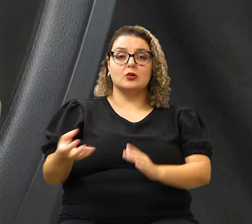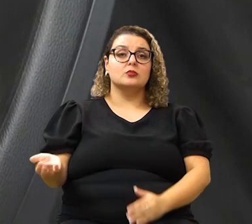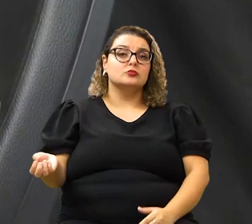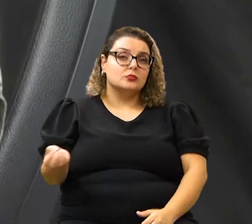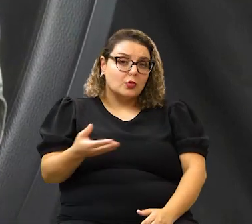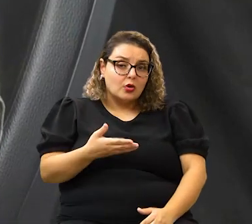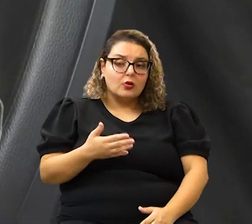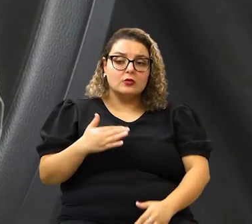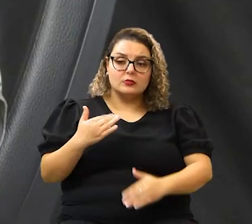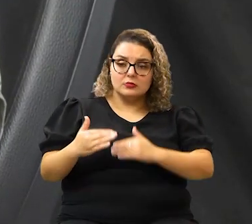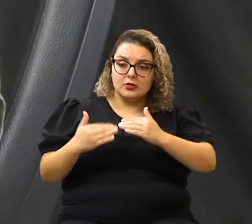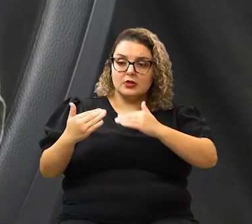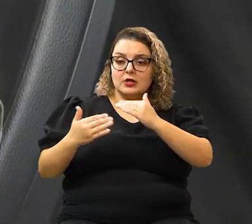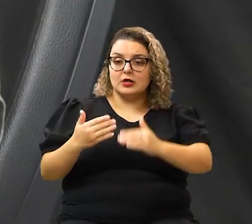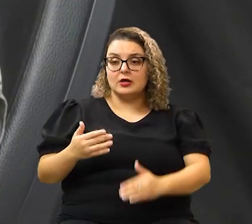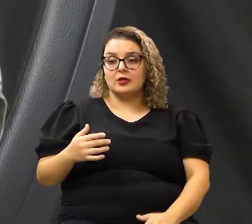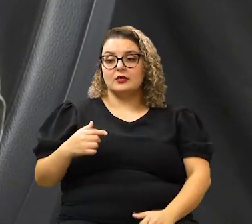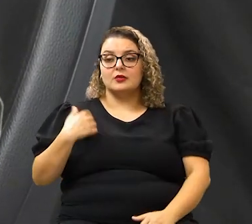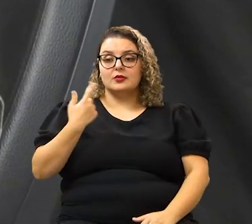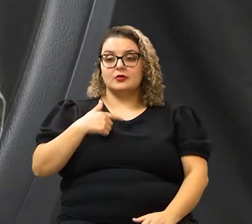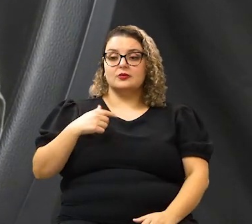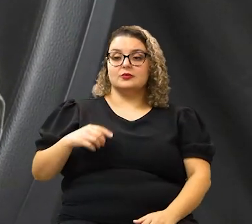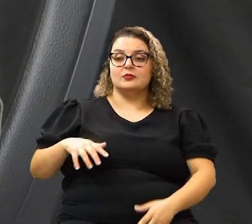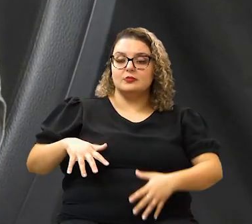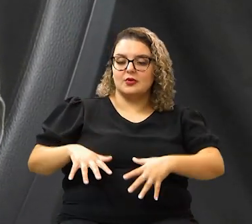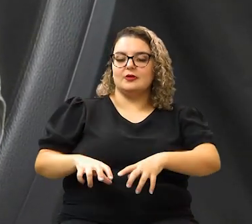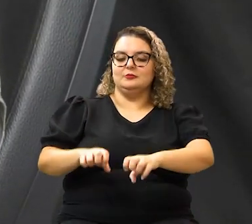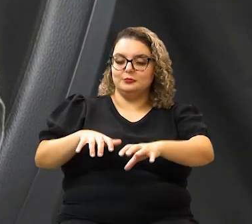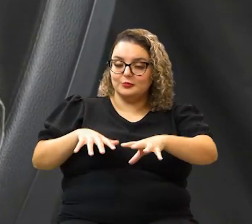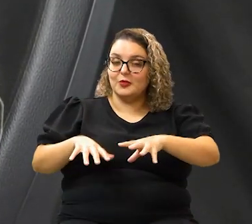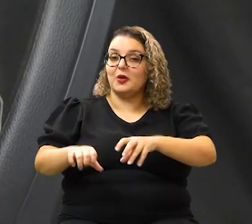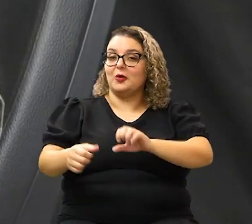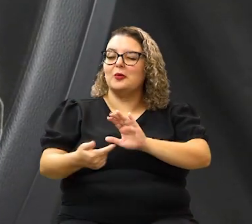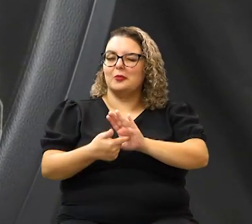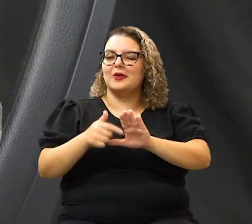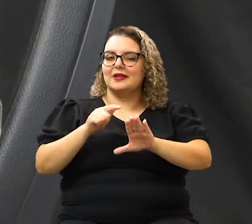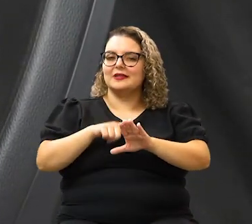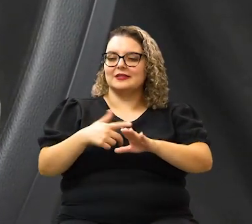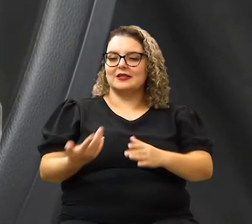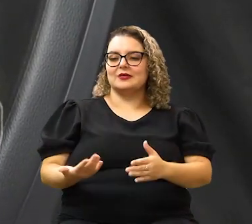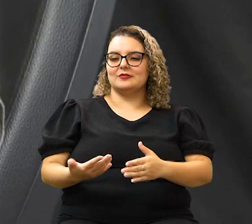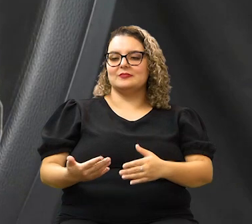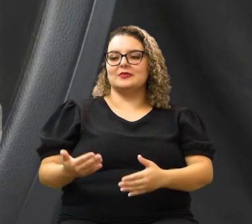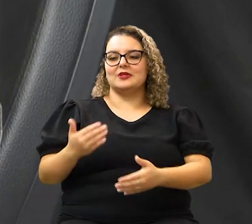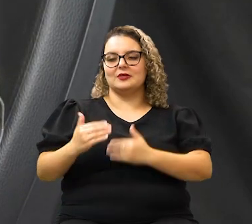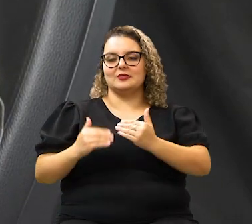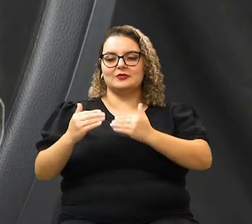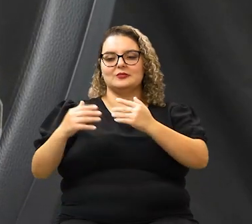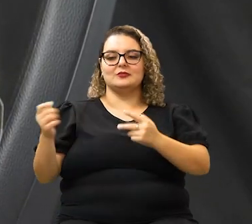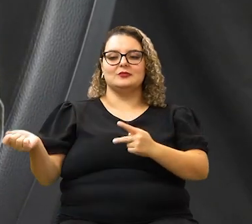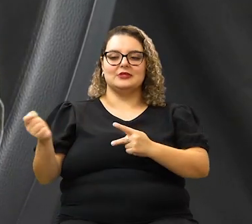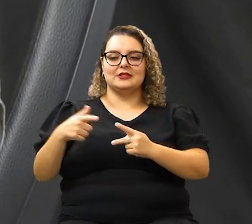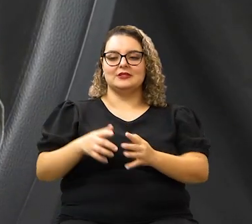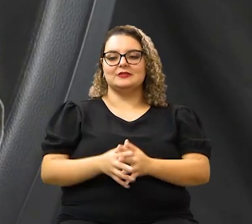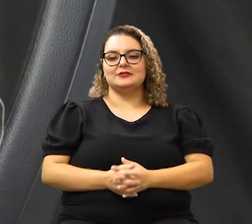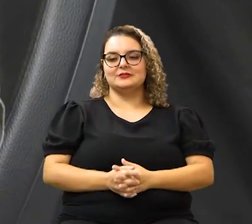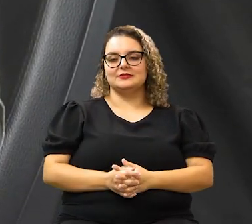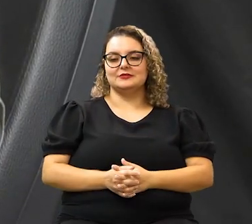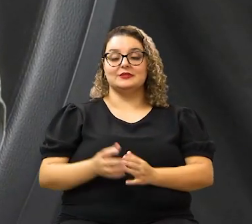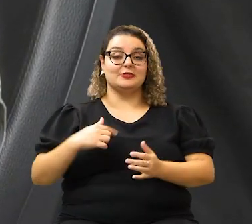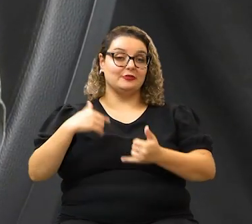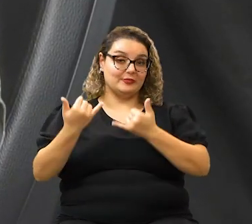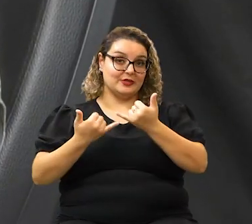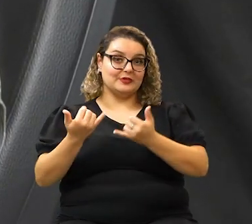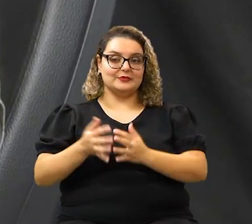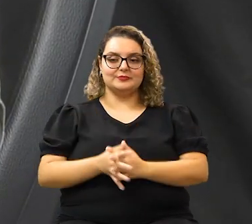gente amassou barro para ir para construir o PSOL. Eu até brinco, né, que a gente, no primeiro